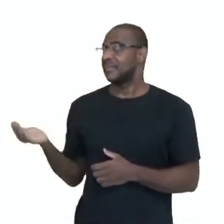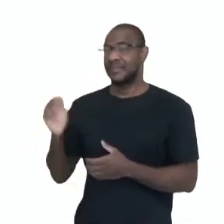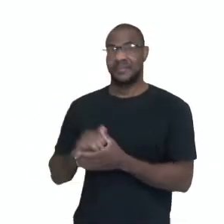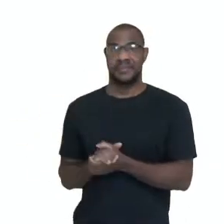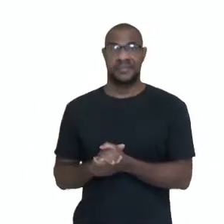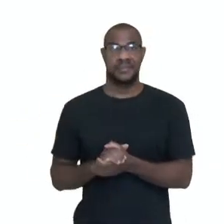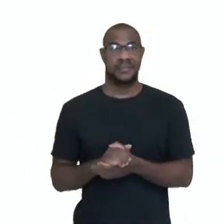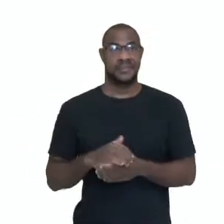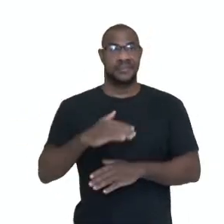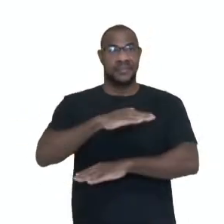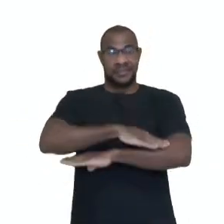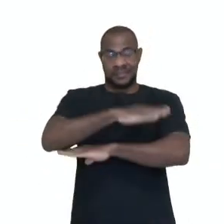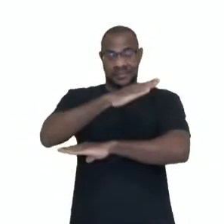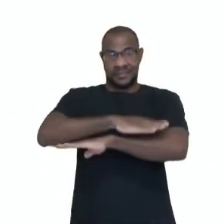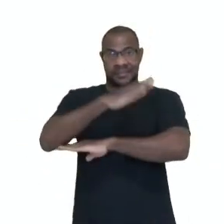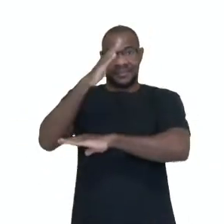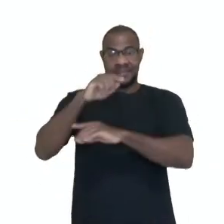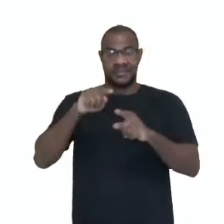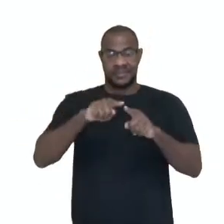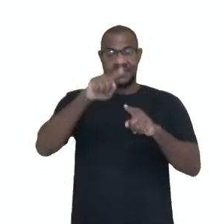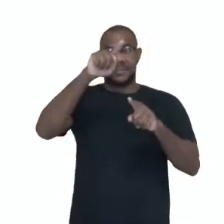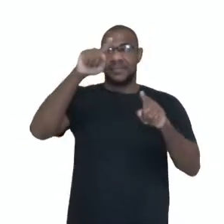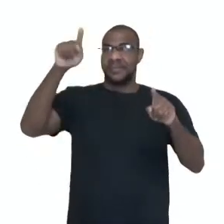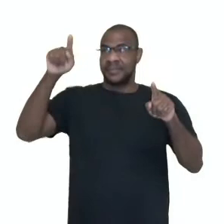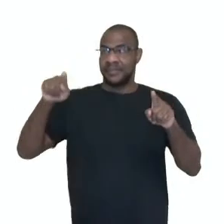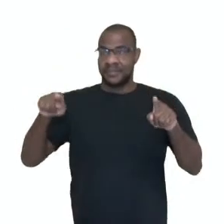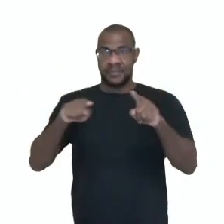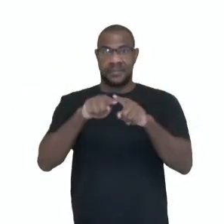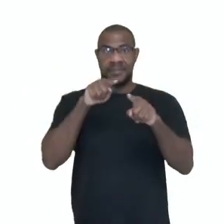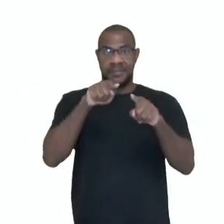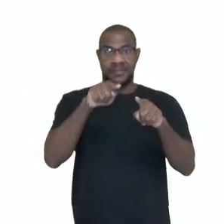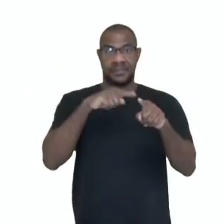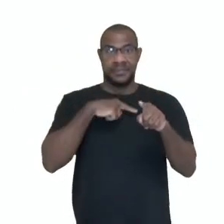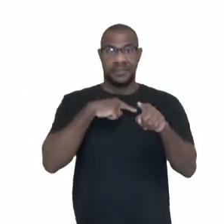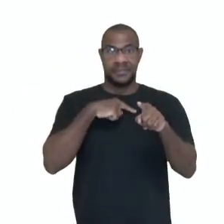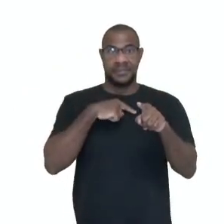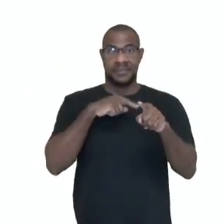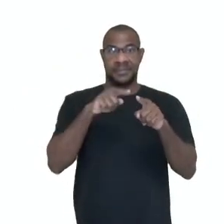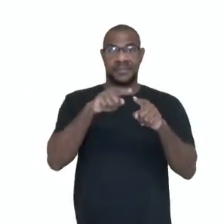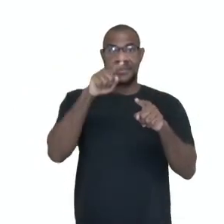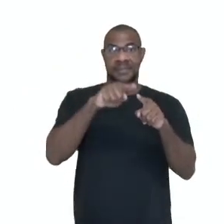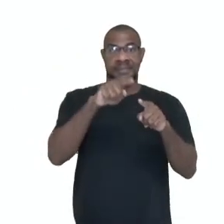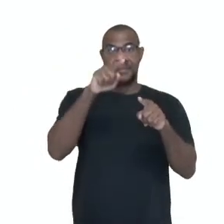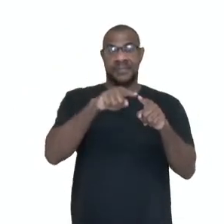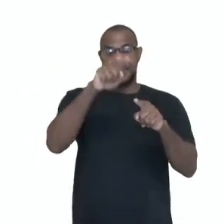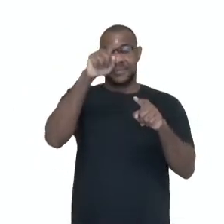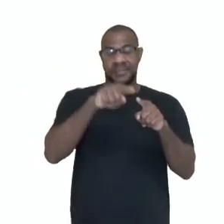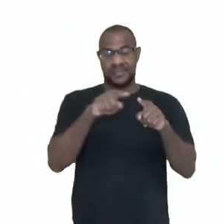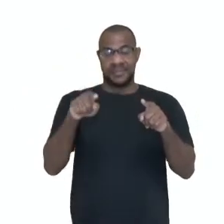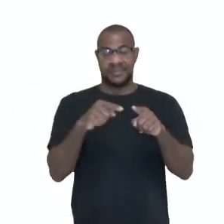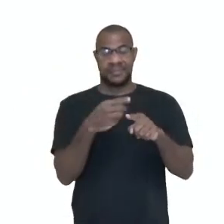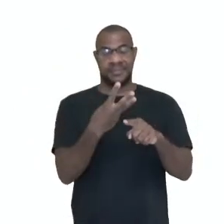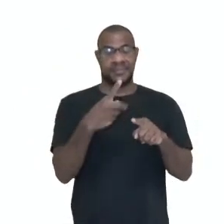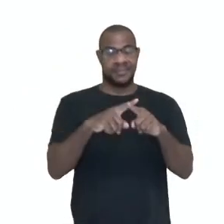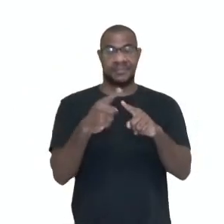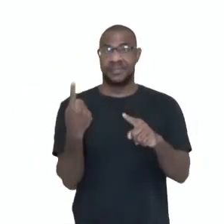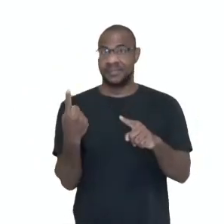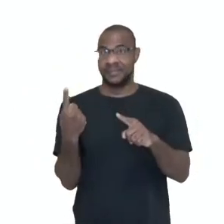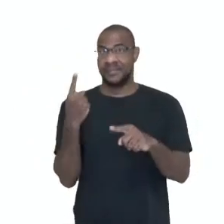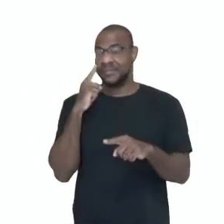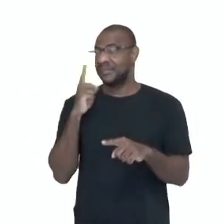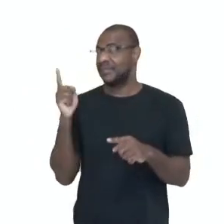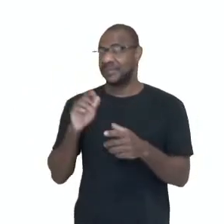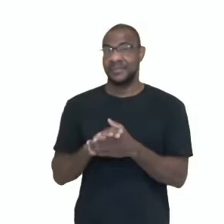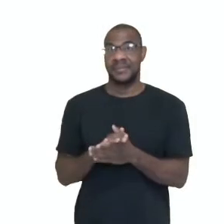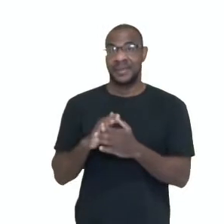das janelas, ou a única janela que a gente tem, mede 3 por 1. 3 vezes 1, 3 metros quadrados.